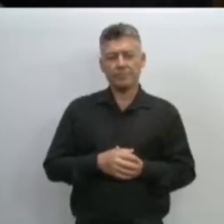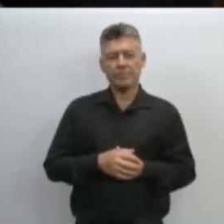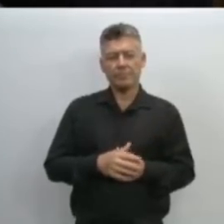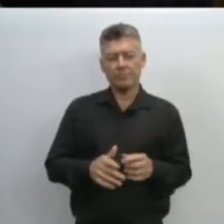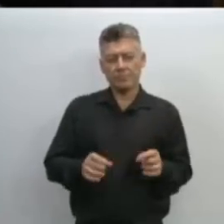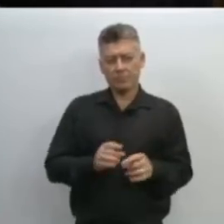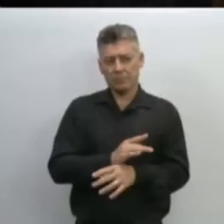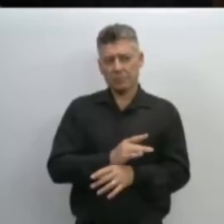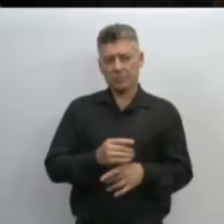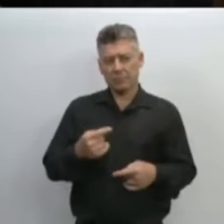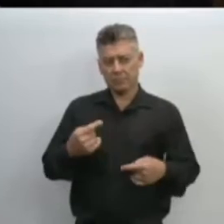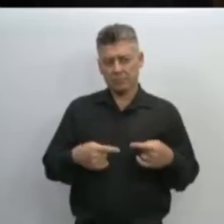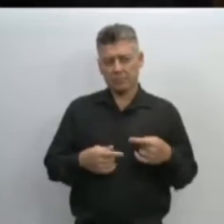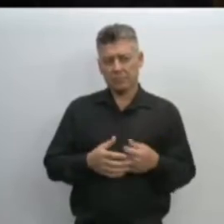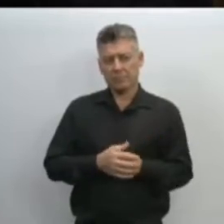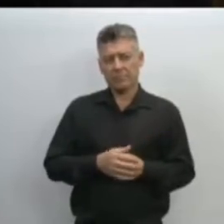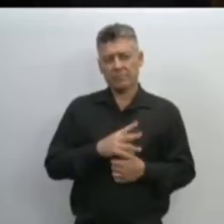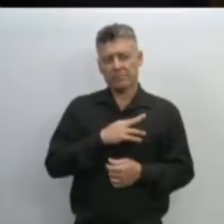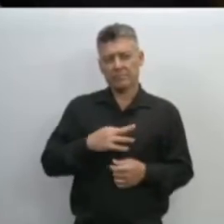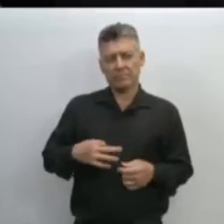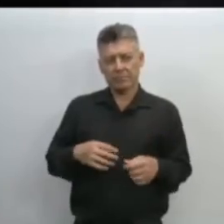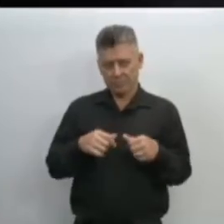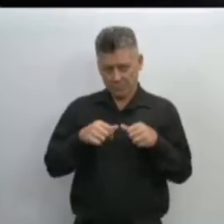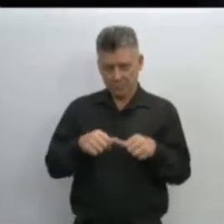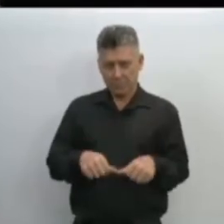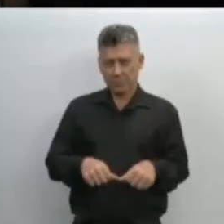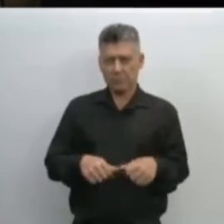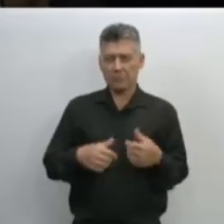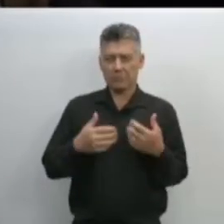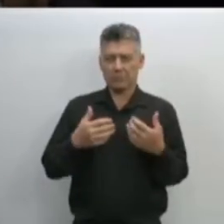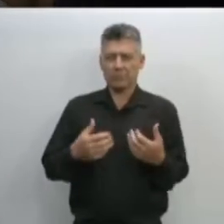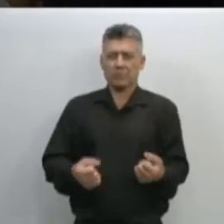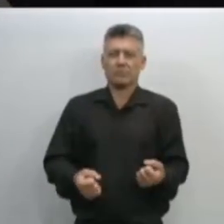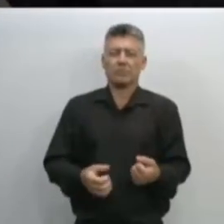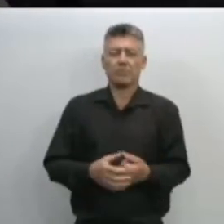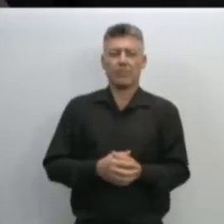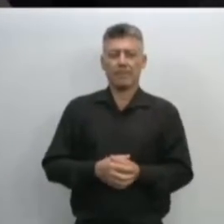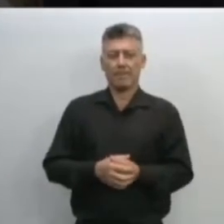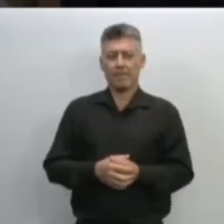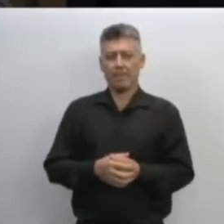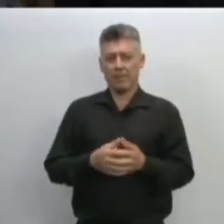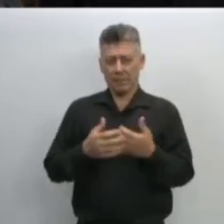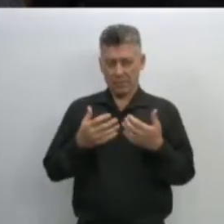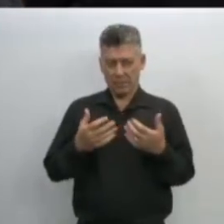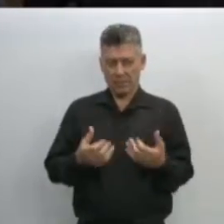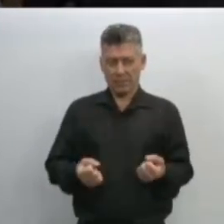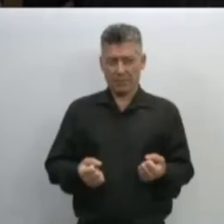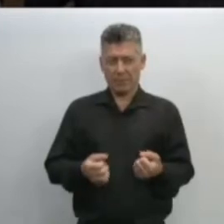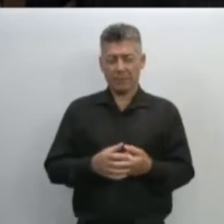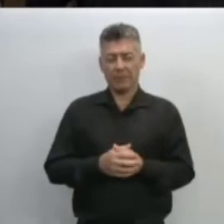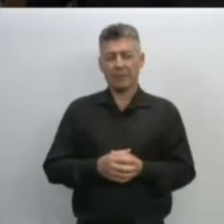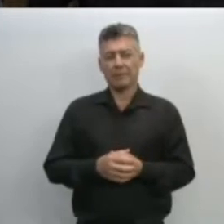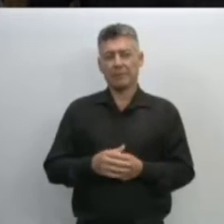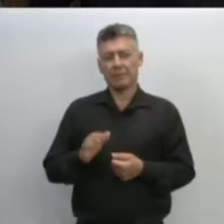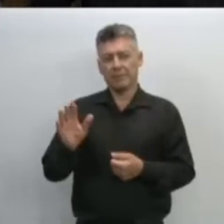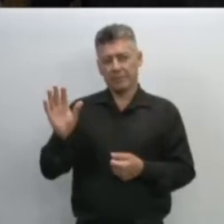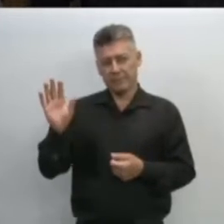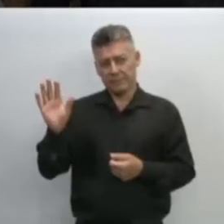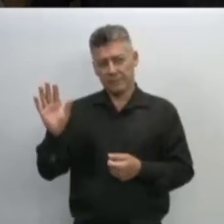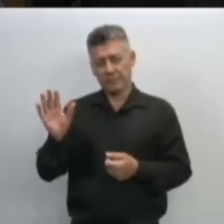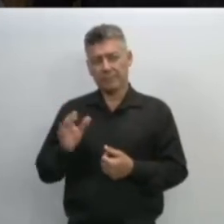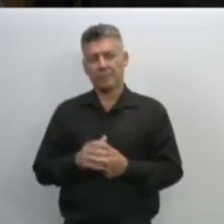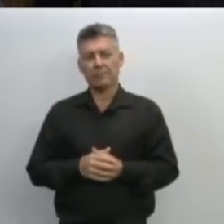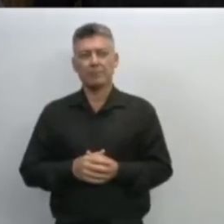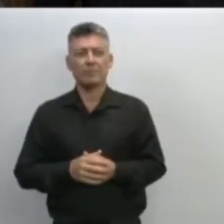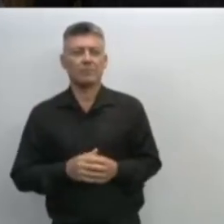Cerrada a discussão. Vereadores que aprovam, permaneça como estão. Para declarar, aprovado. Senhor presidente. Presidente, questão de ordem. É